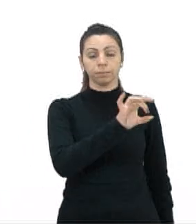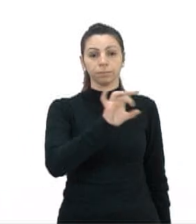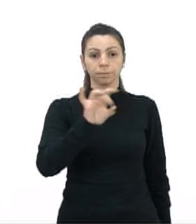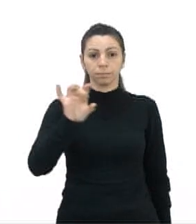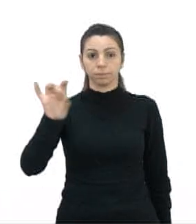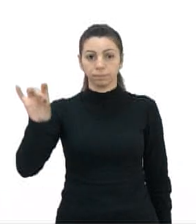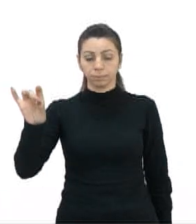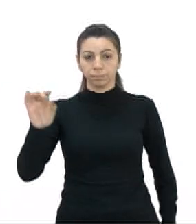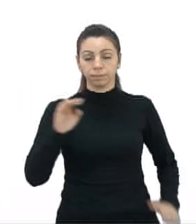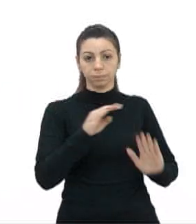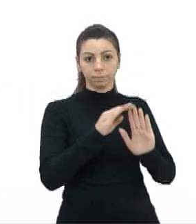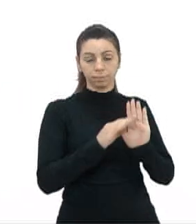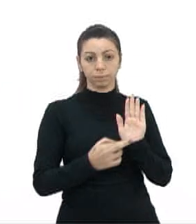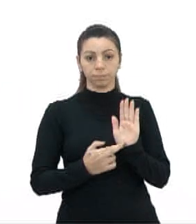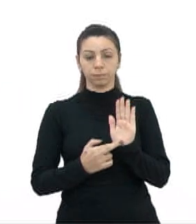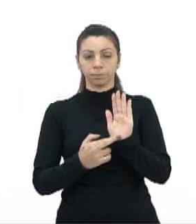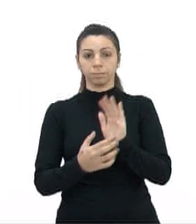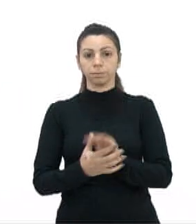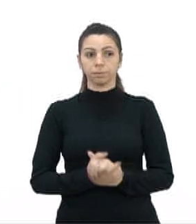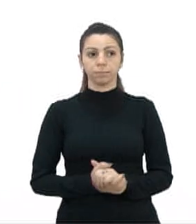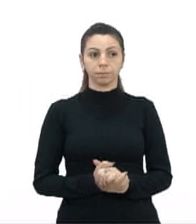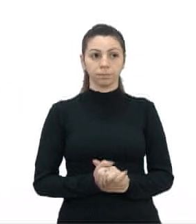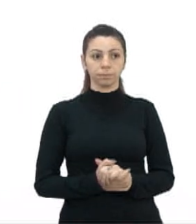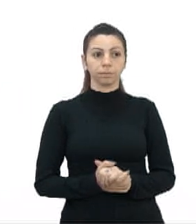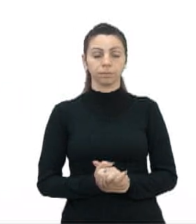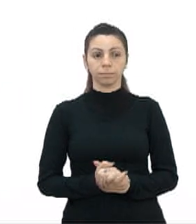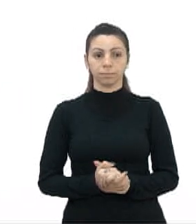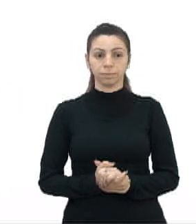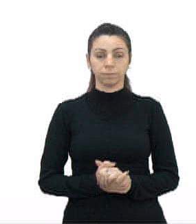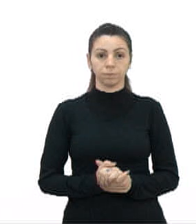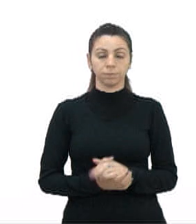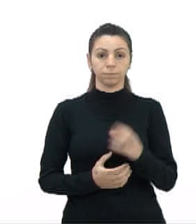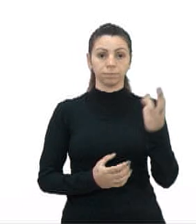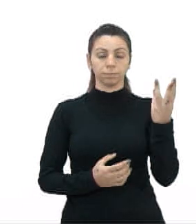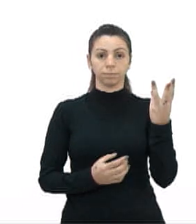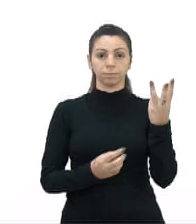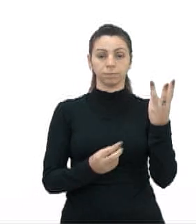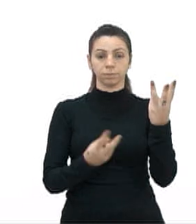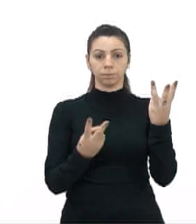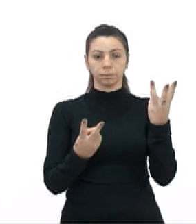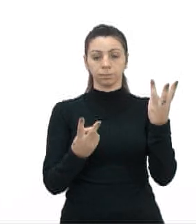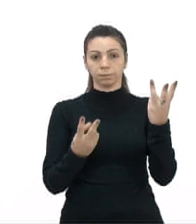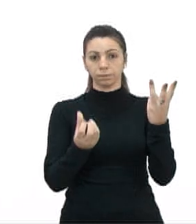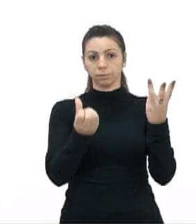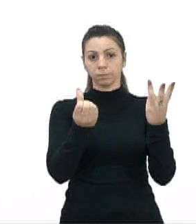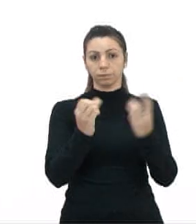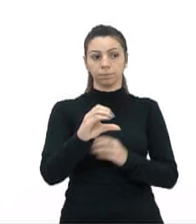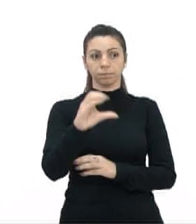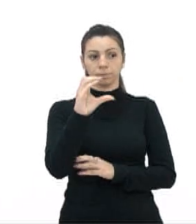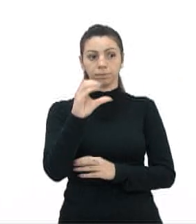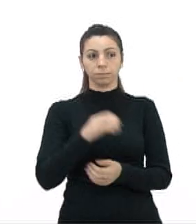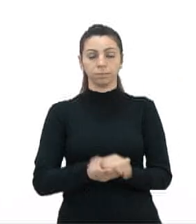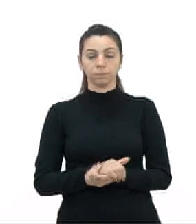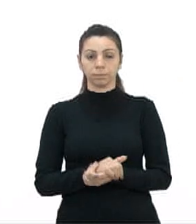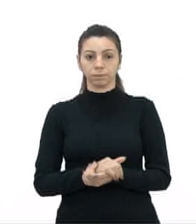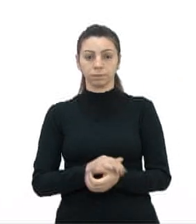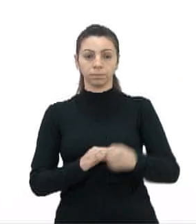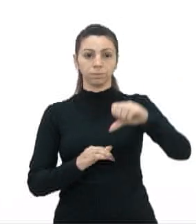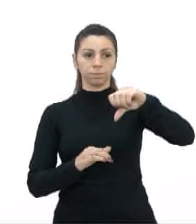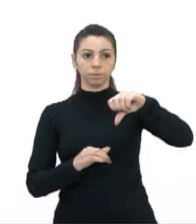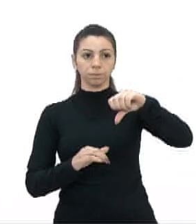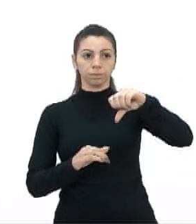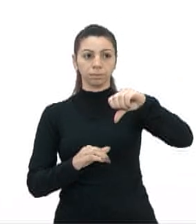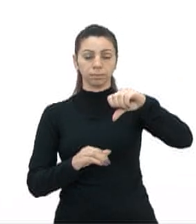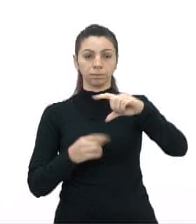dos elementos que aparece lá. Então, 3 vezes 2, 6 carbonos, 9 vezes 2,